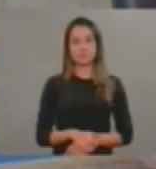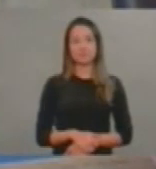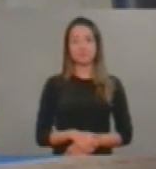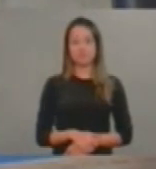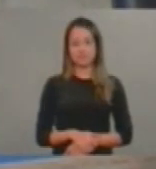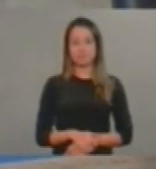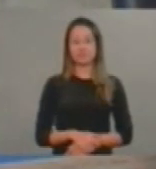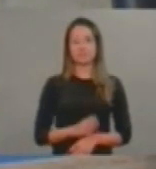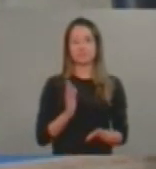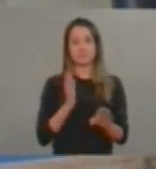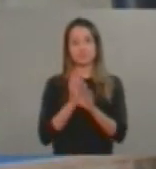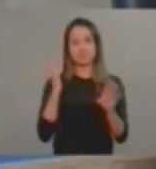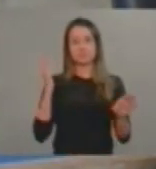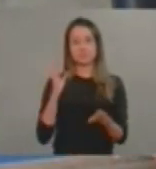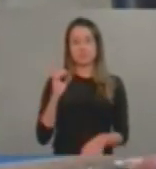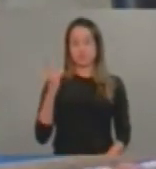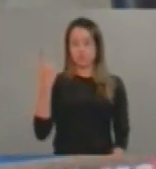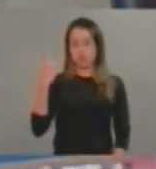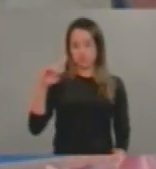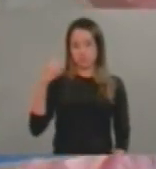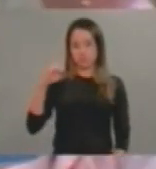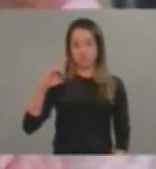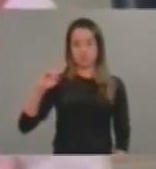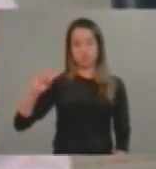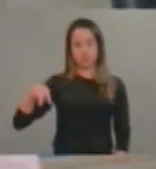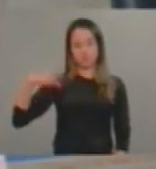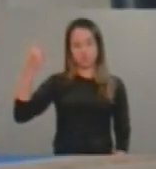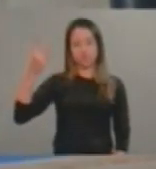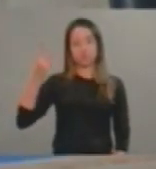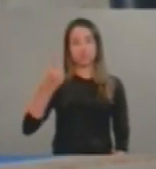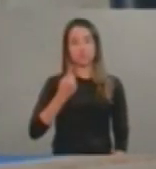do dólar, mais de